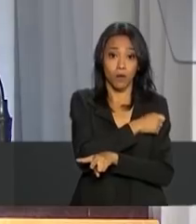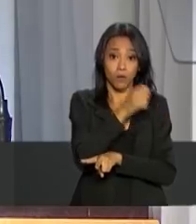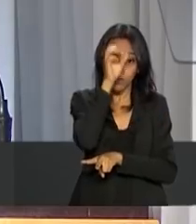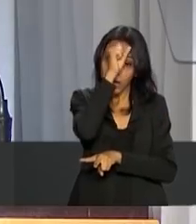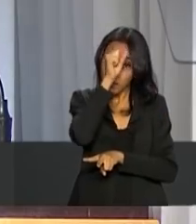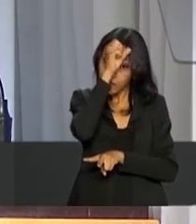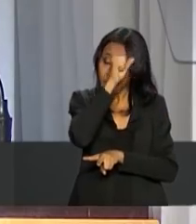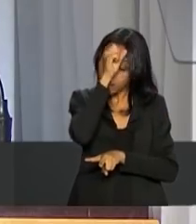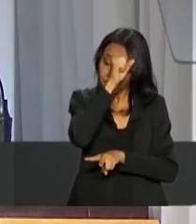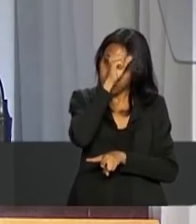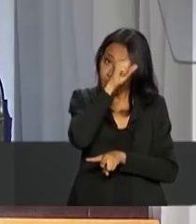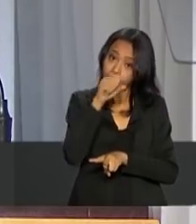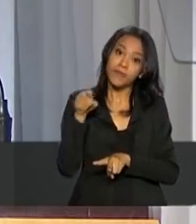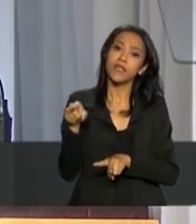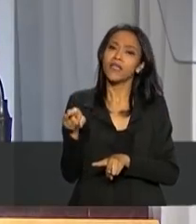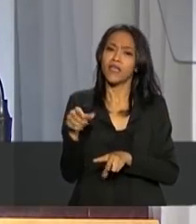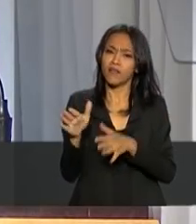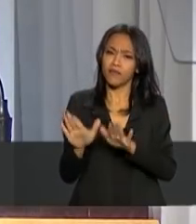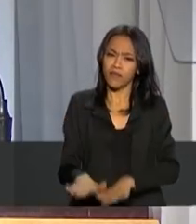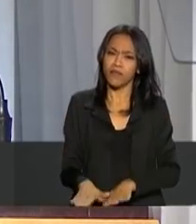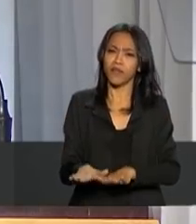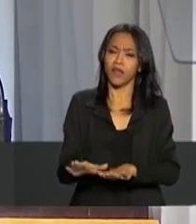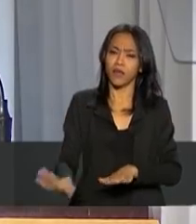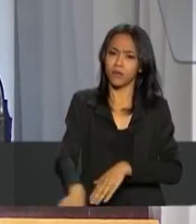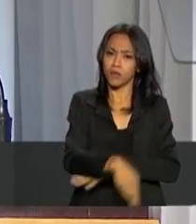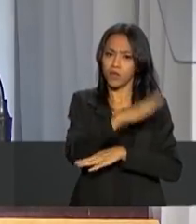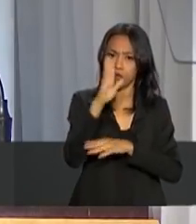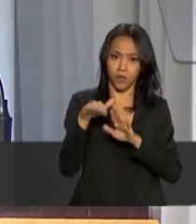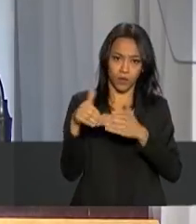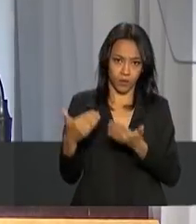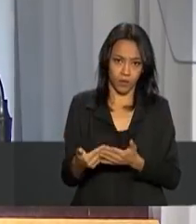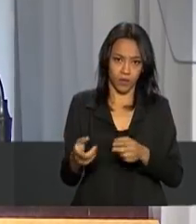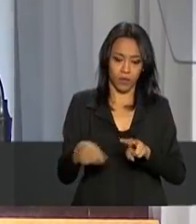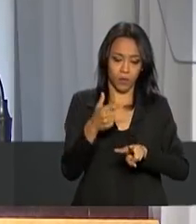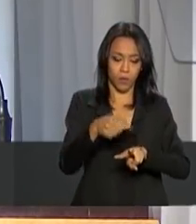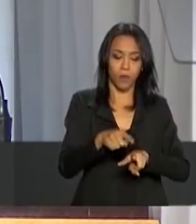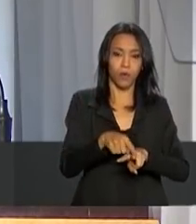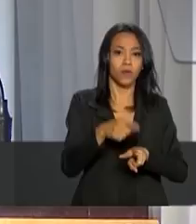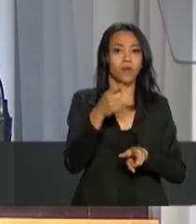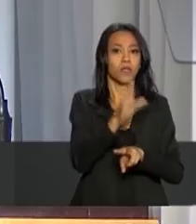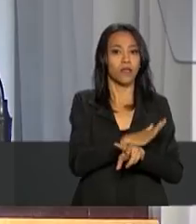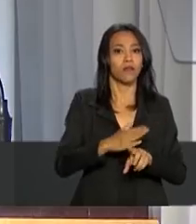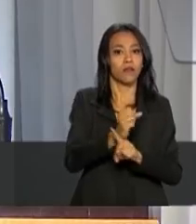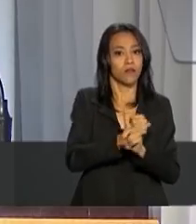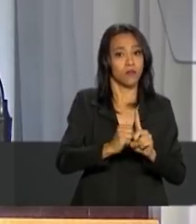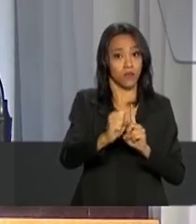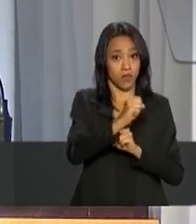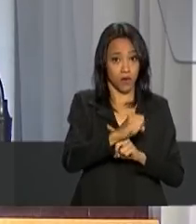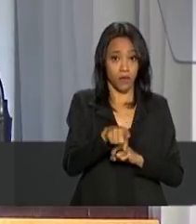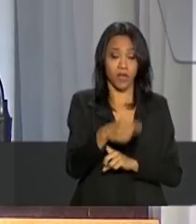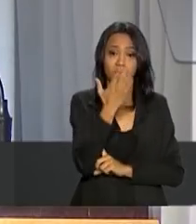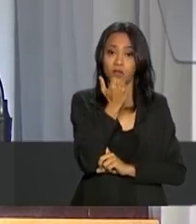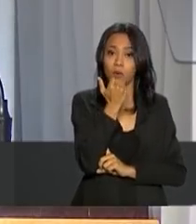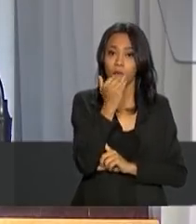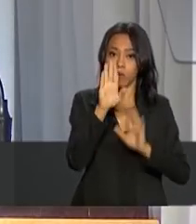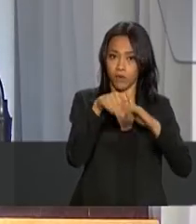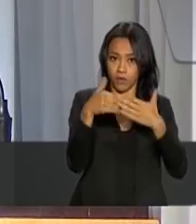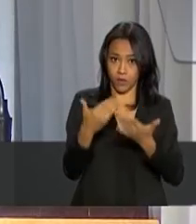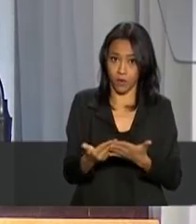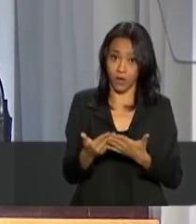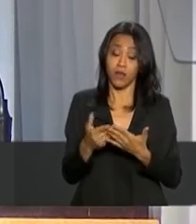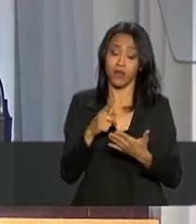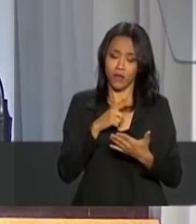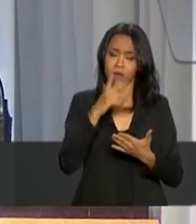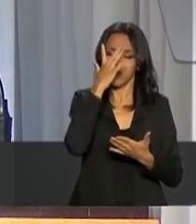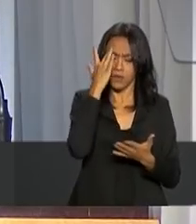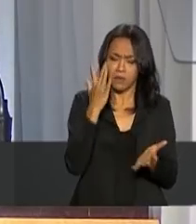porque ele vai ficar mais tempo, praticamente o dia todo, na escola. Segundo, tem uma vertente social, porque ele vai se alimentar na escola. E tem muita gente